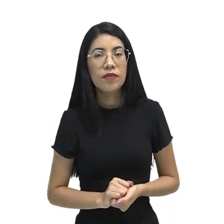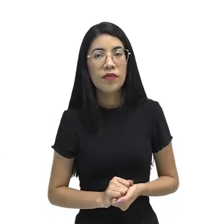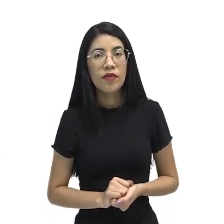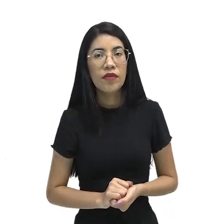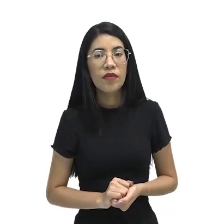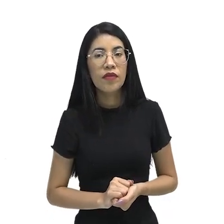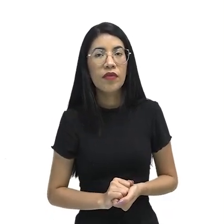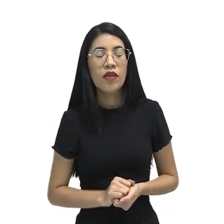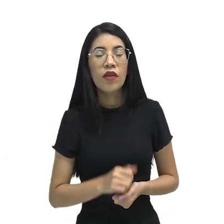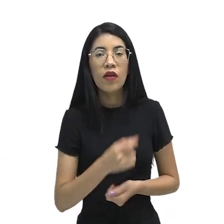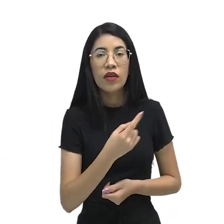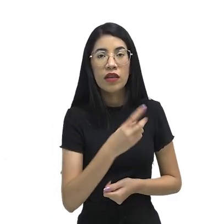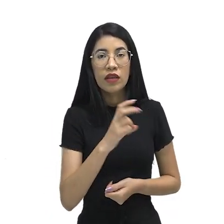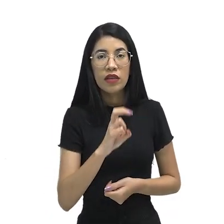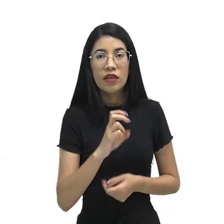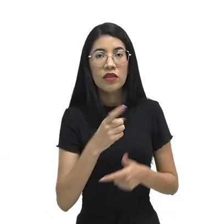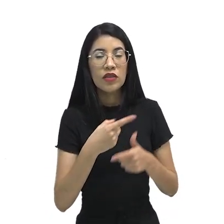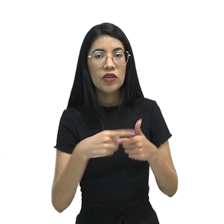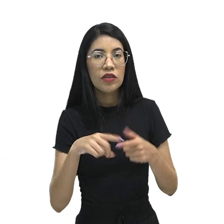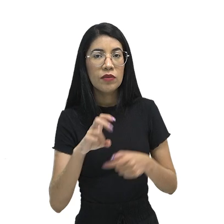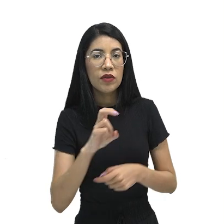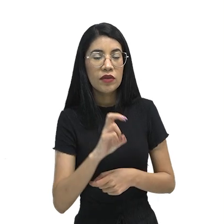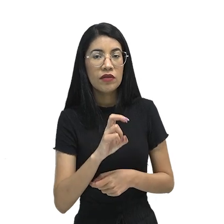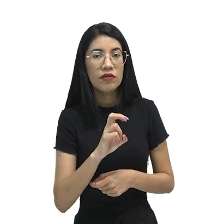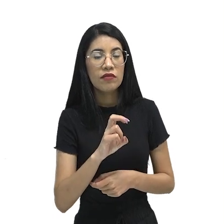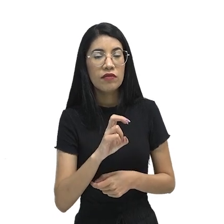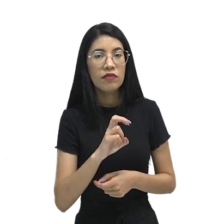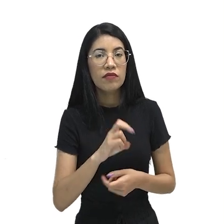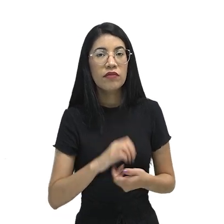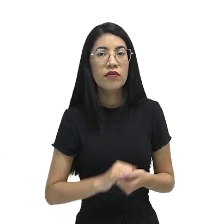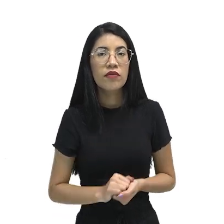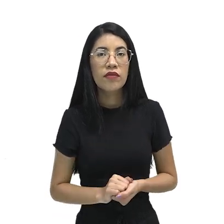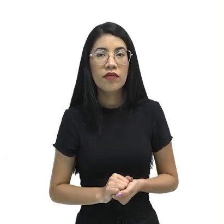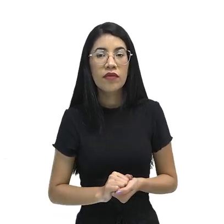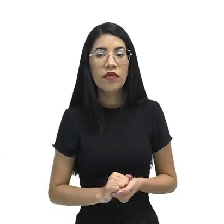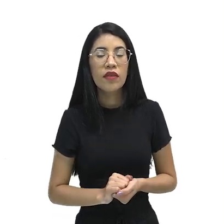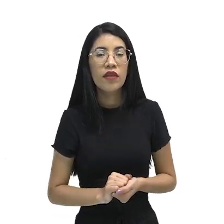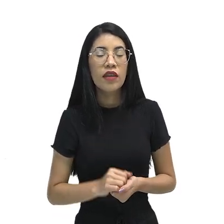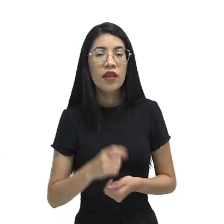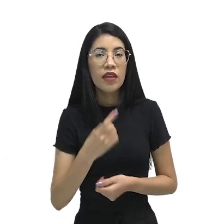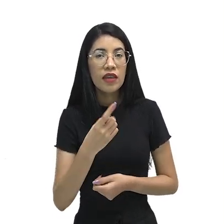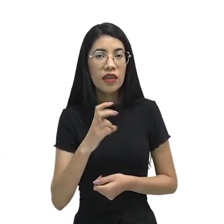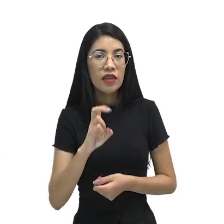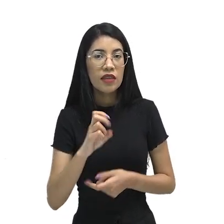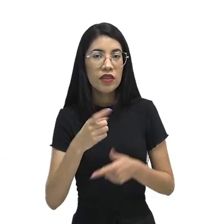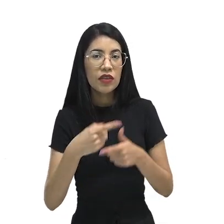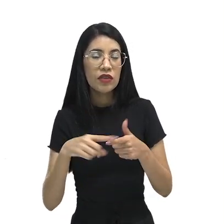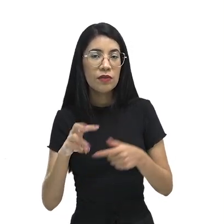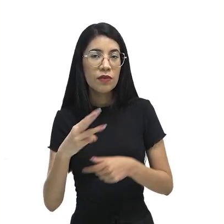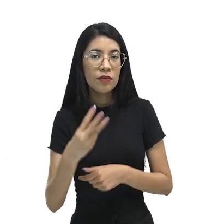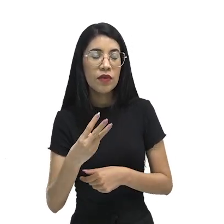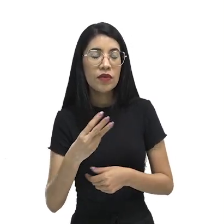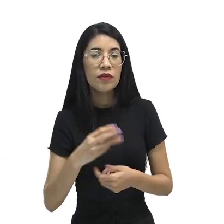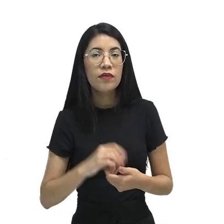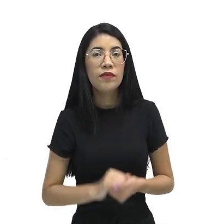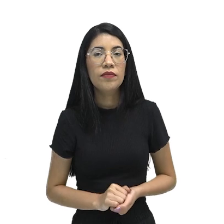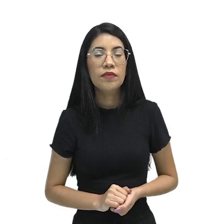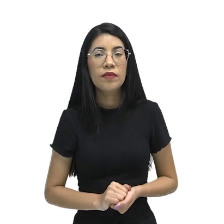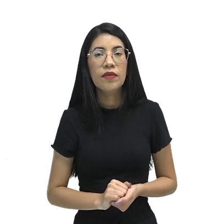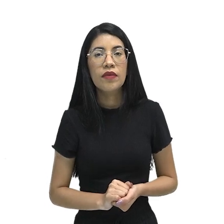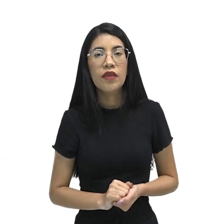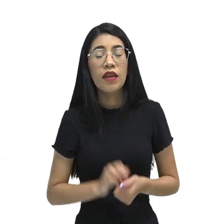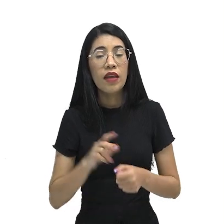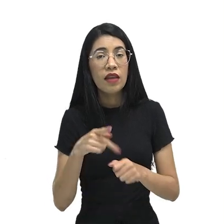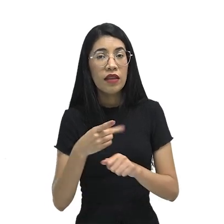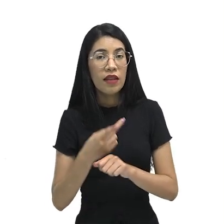seja, 15 dividido por 5 é 3, 15 dividido por 3 é 5. E aí, em seguida, você